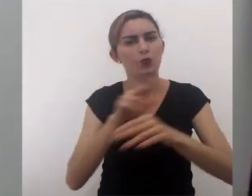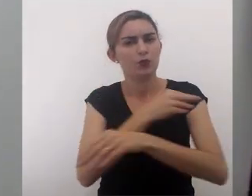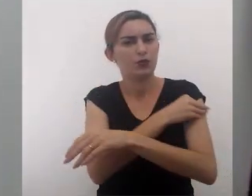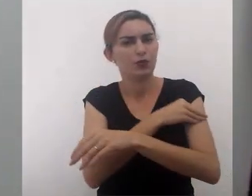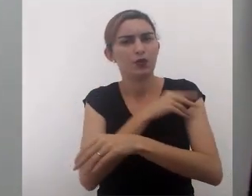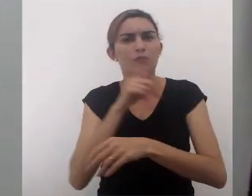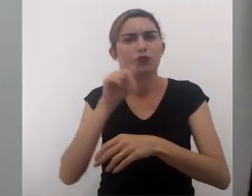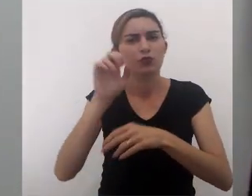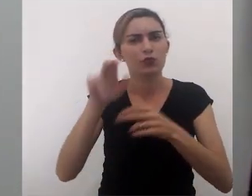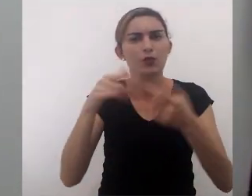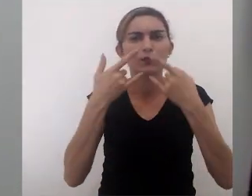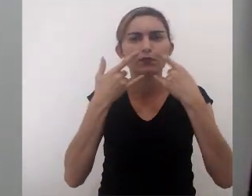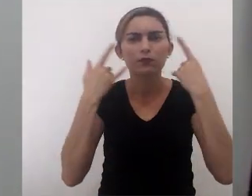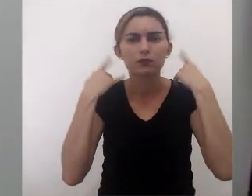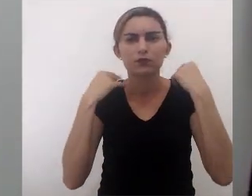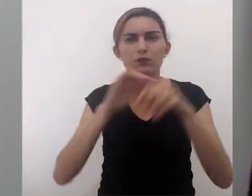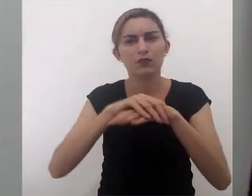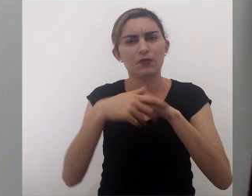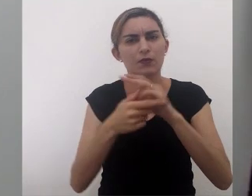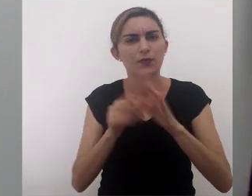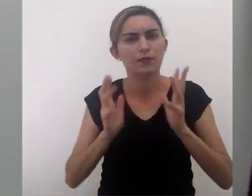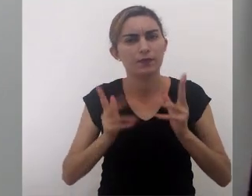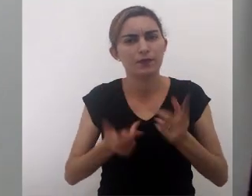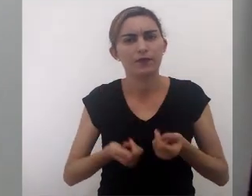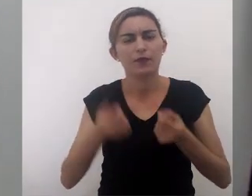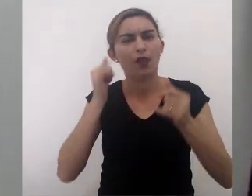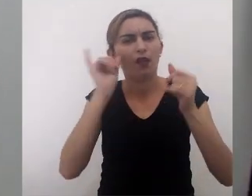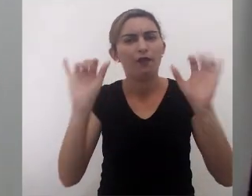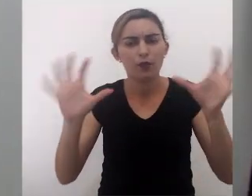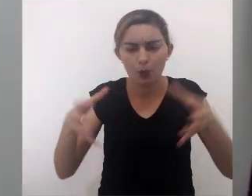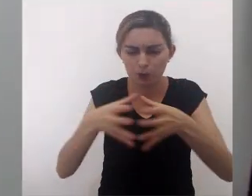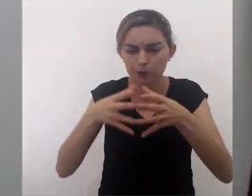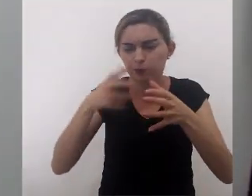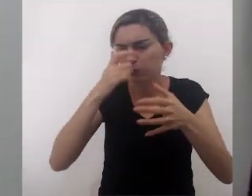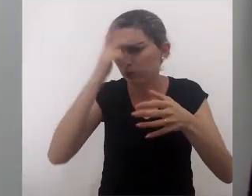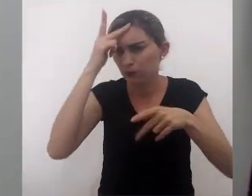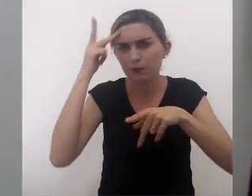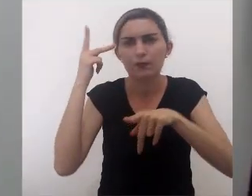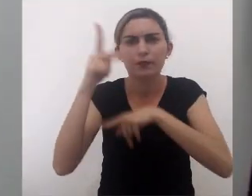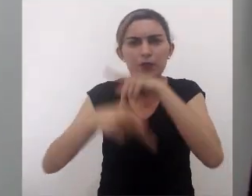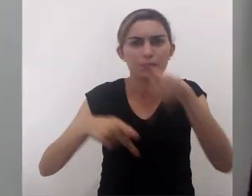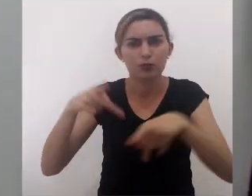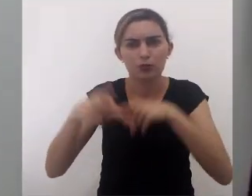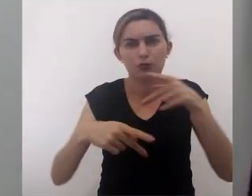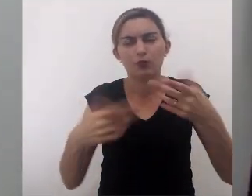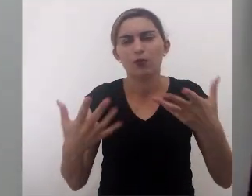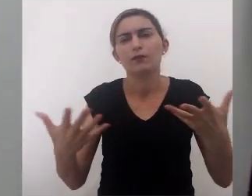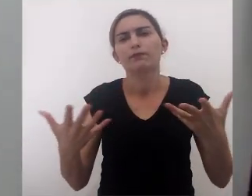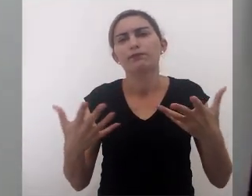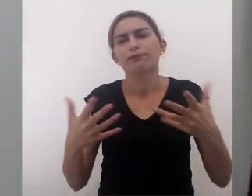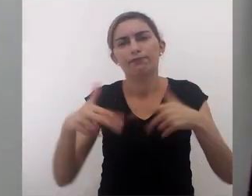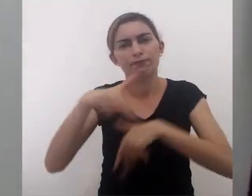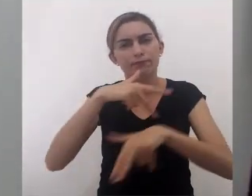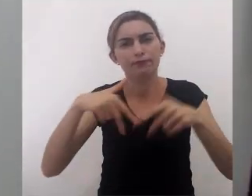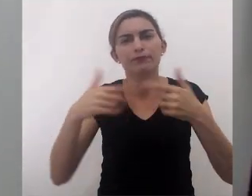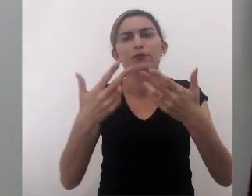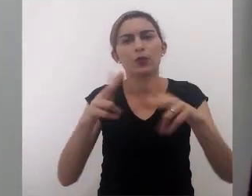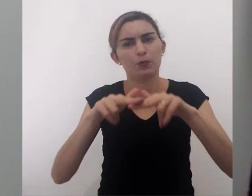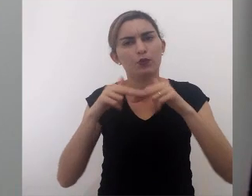usem álcool gel, use máscara, lave as mãos, evite aglomerações. É isso. Por isso que